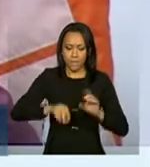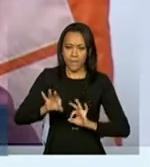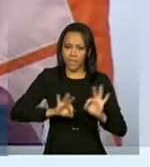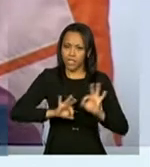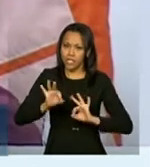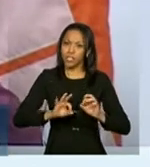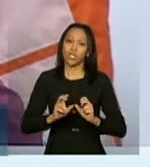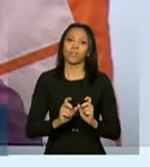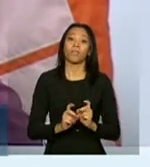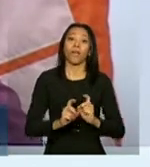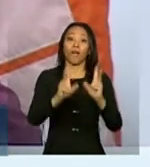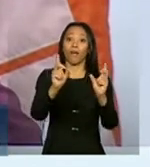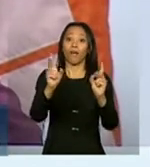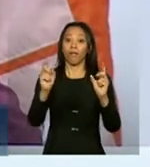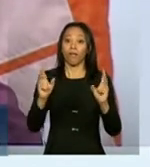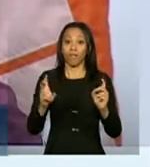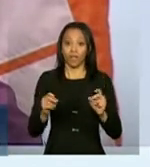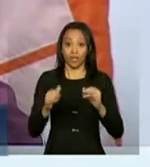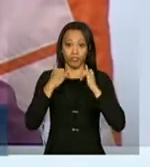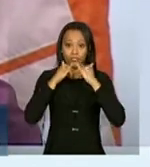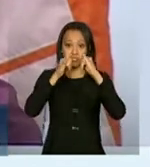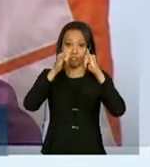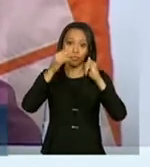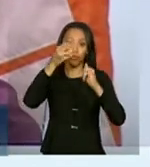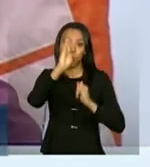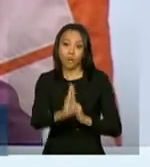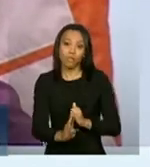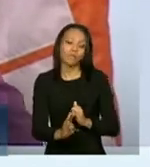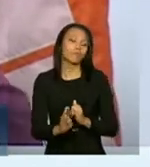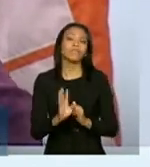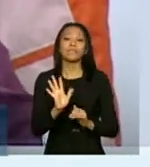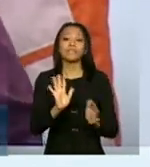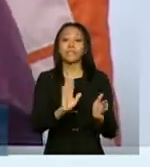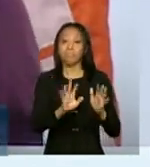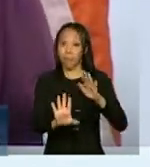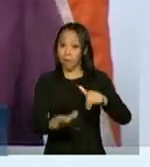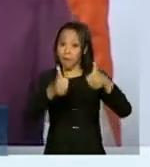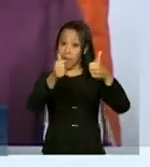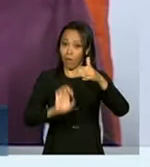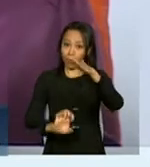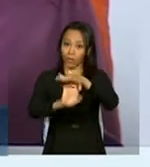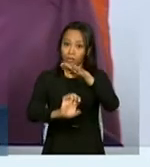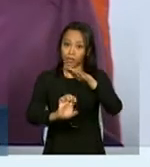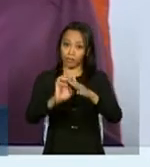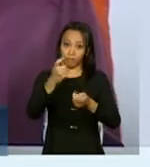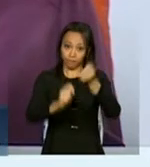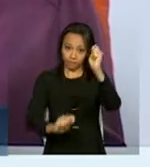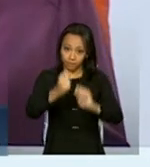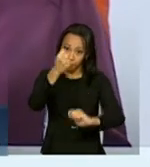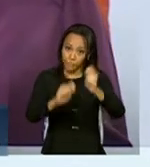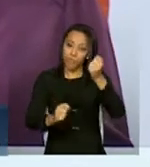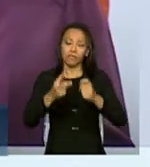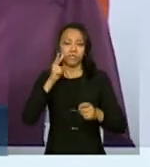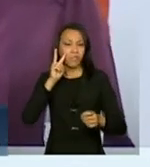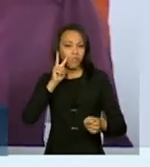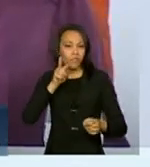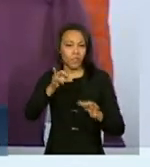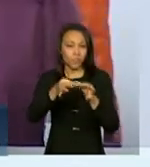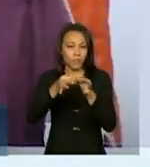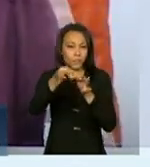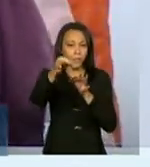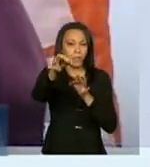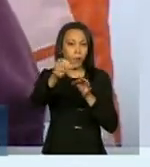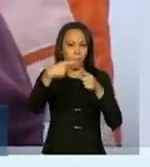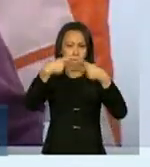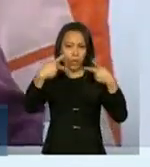da oferta de energia no Brasil. Nada melhor para uma indústria que dispor de um horizonte de 10 a 20